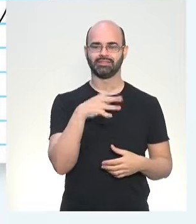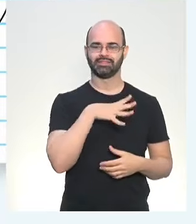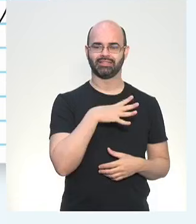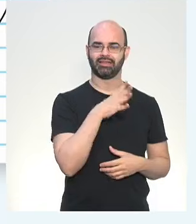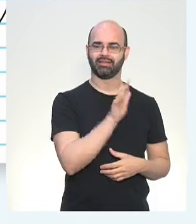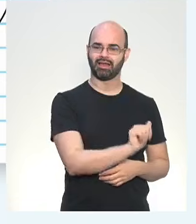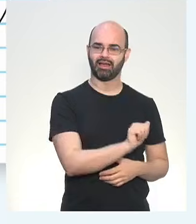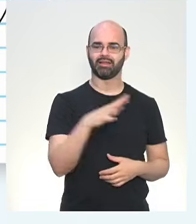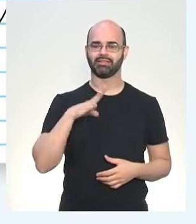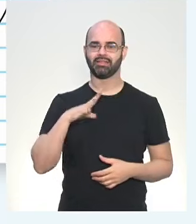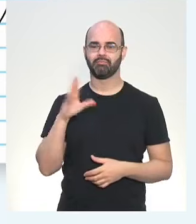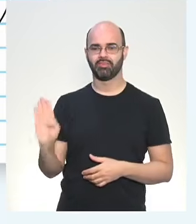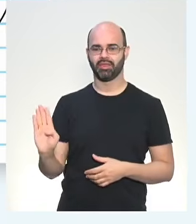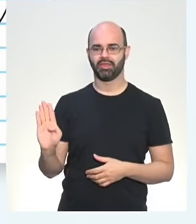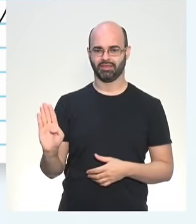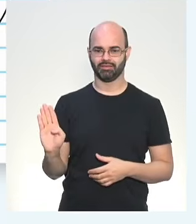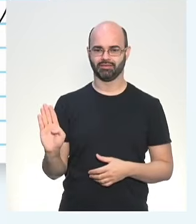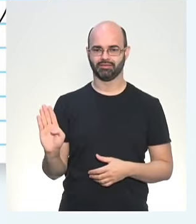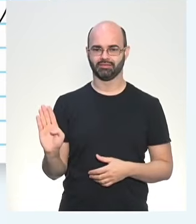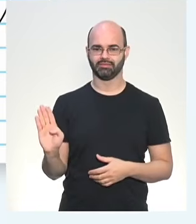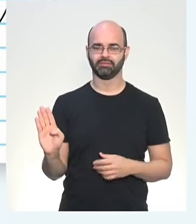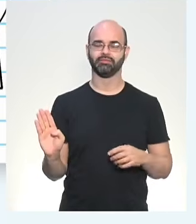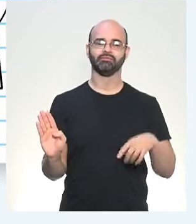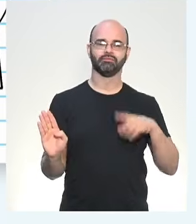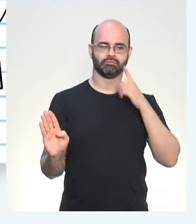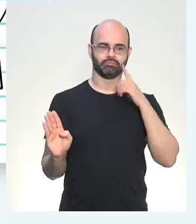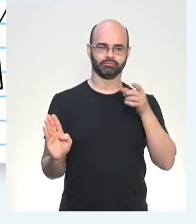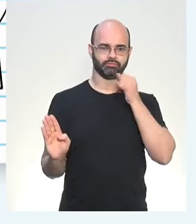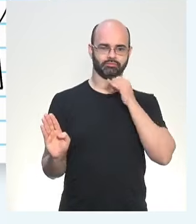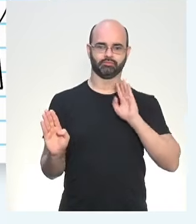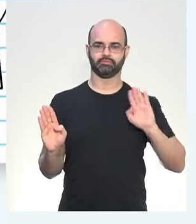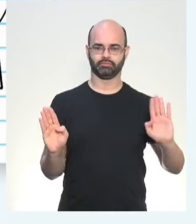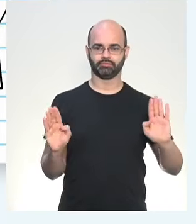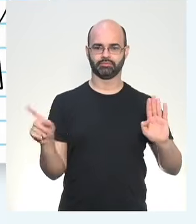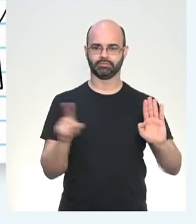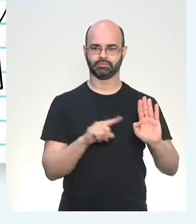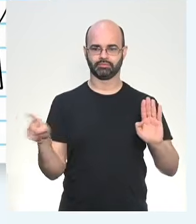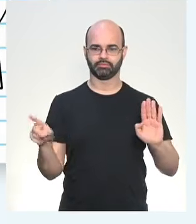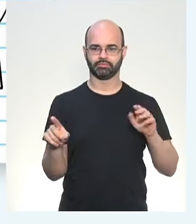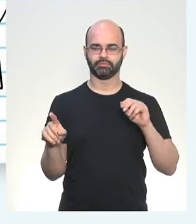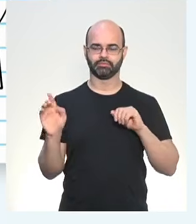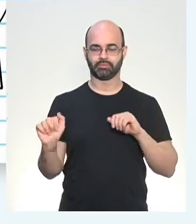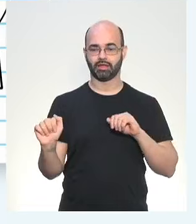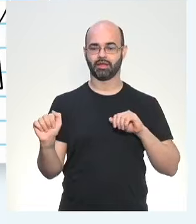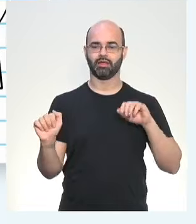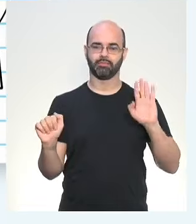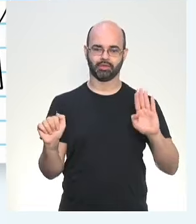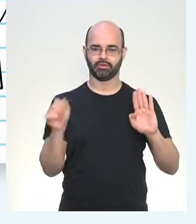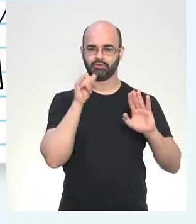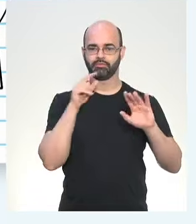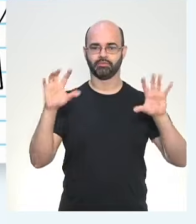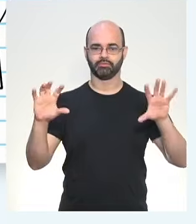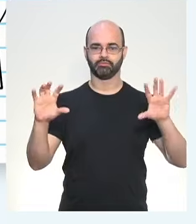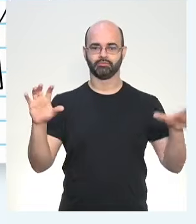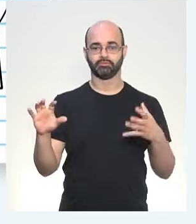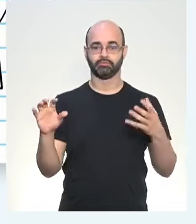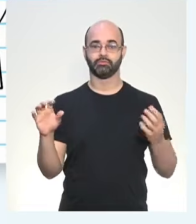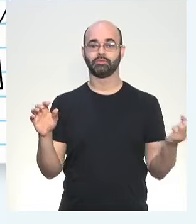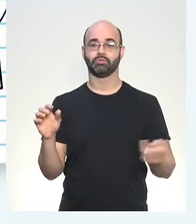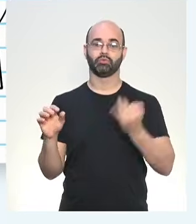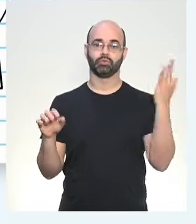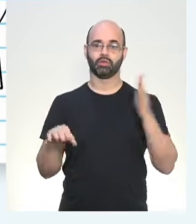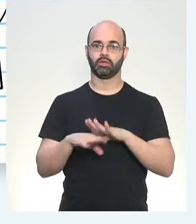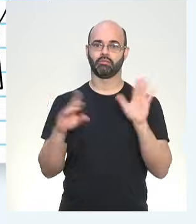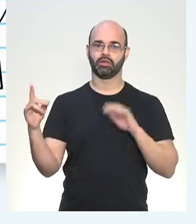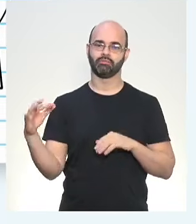e uma cidade B. Basicamente, existe entre a população total que estuda e ou trabalha de A, uma alta porcentagem se